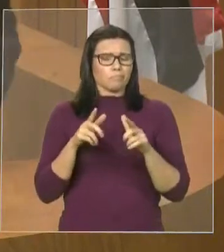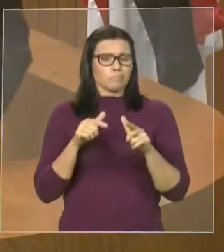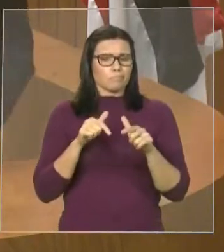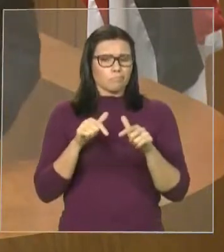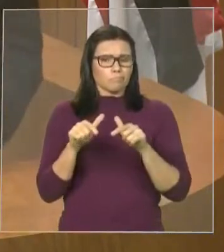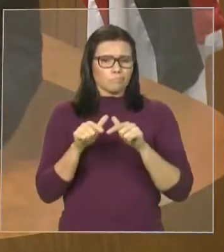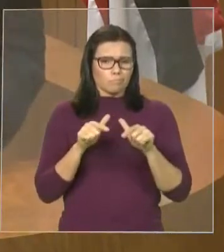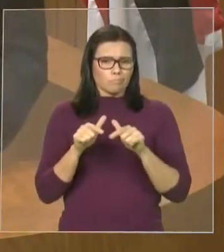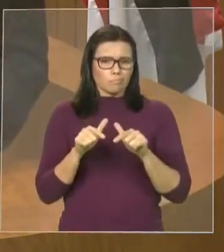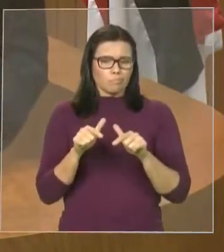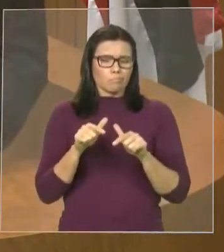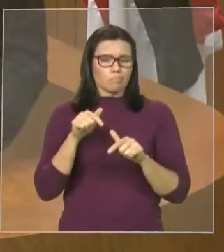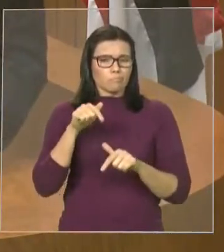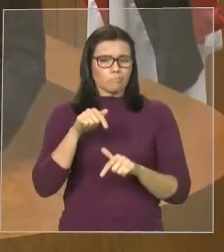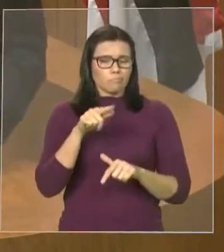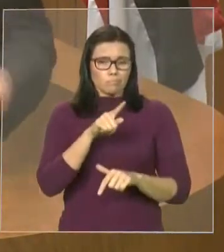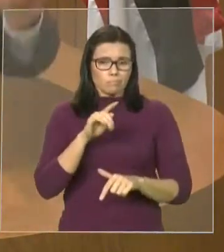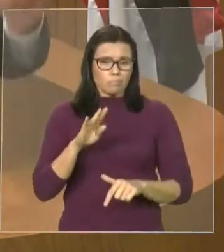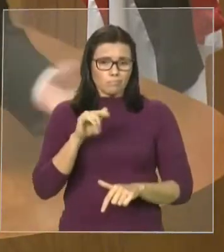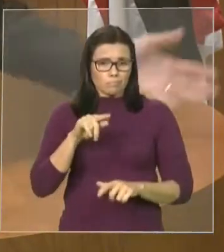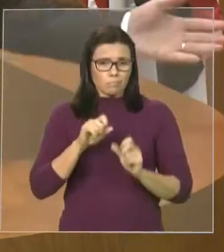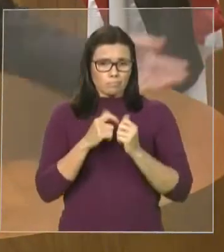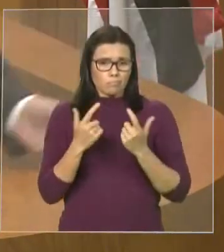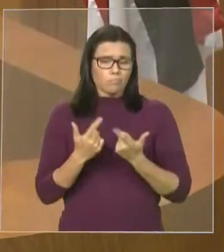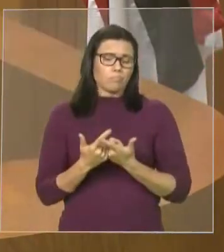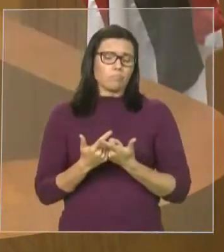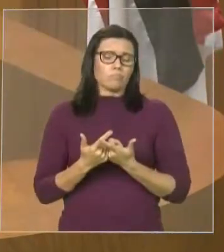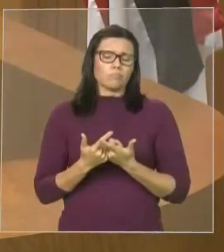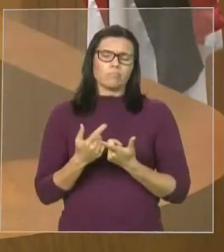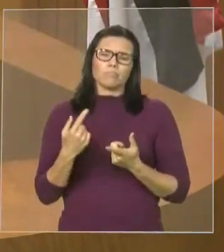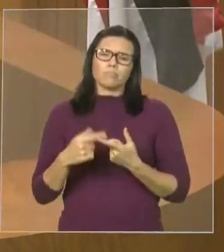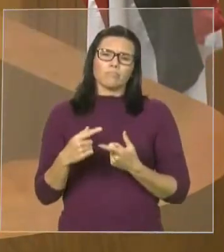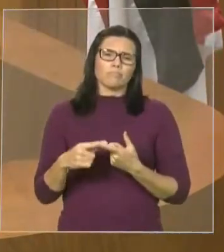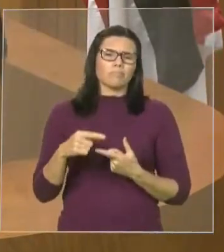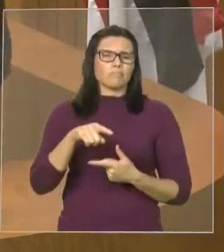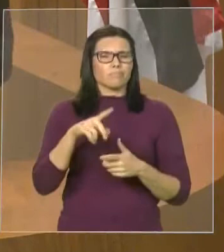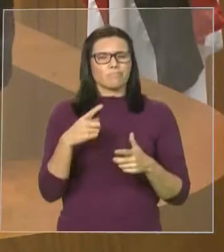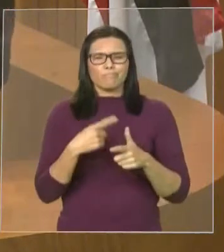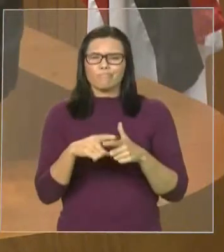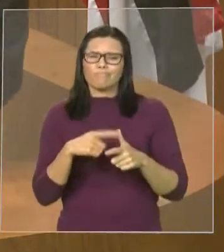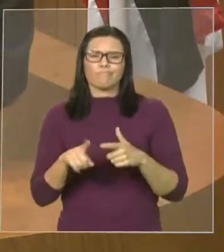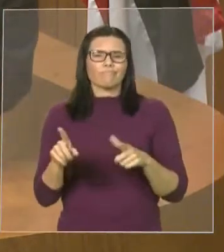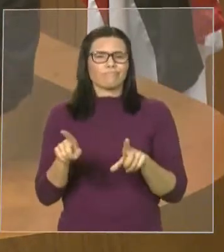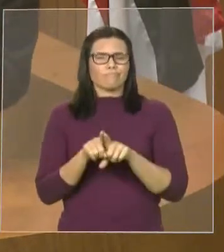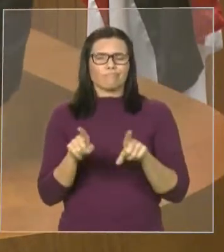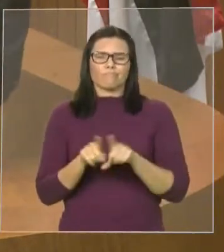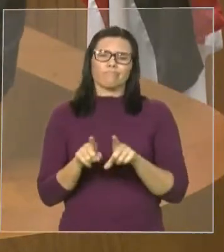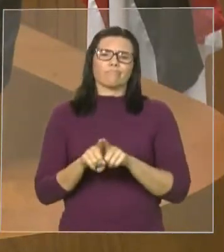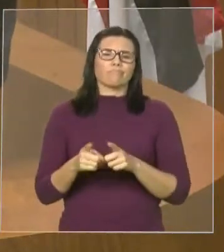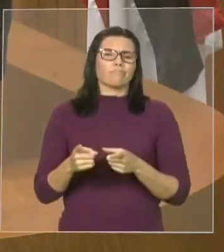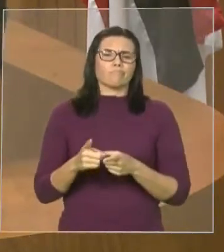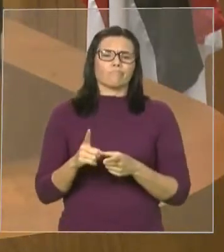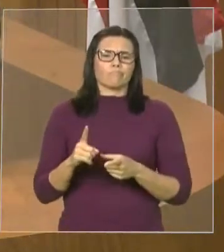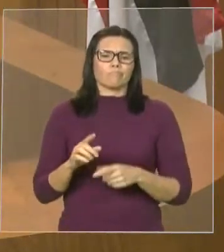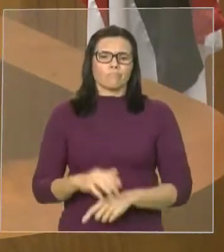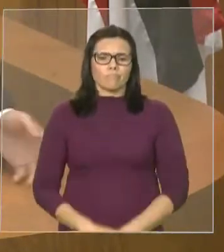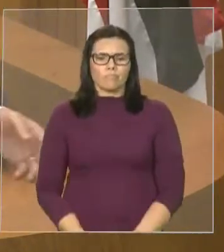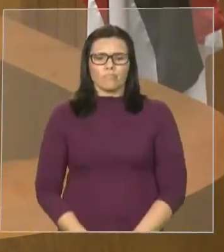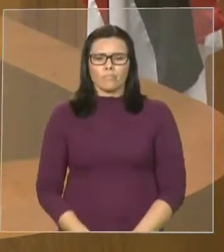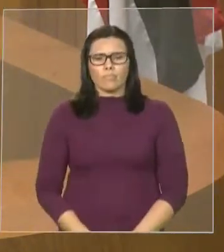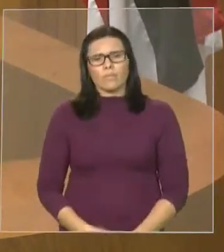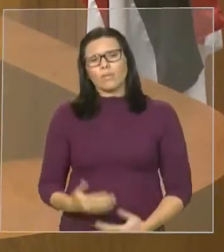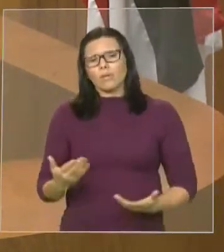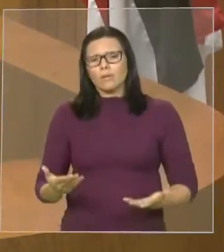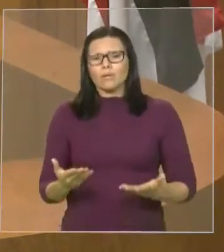do governo, senhoras e senhores deputados. Tem maioria nessa casa. É óbvio que as matérias do governo serão aprovadas de acordo